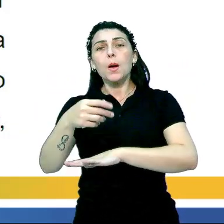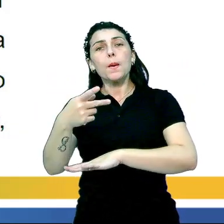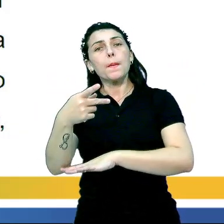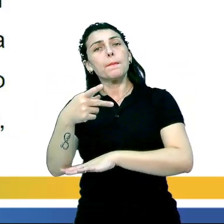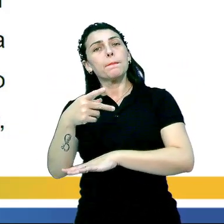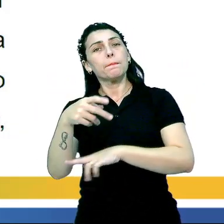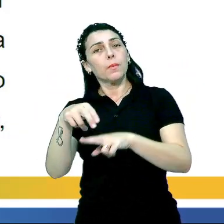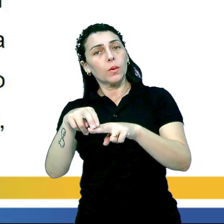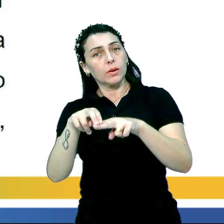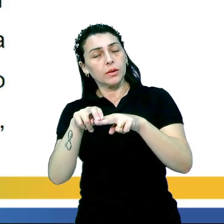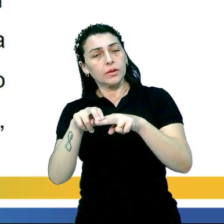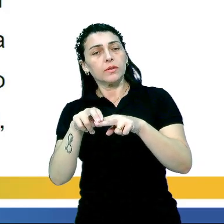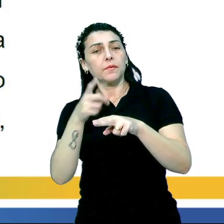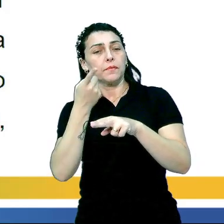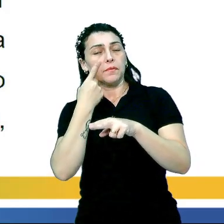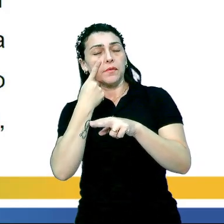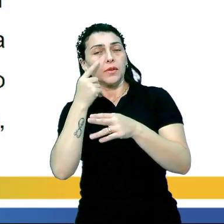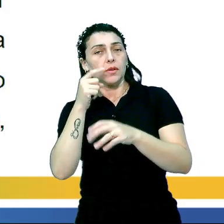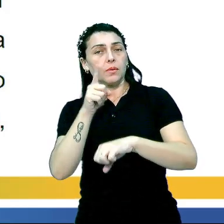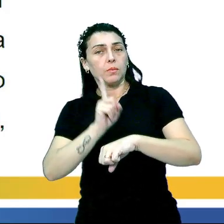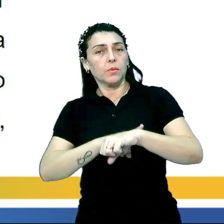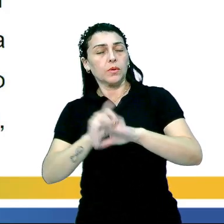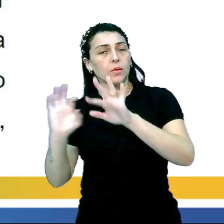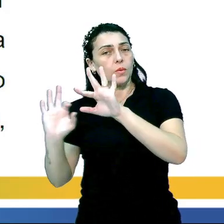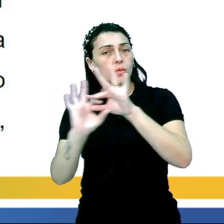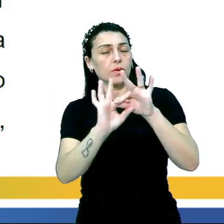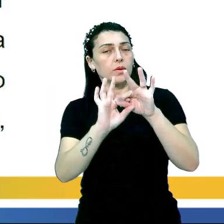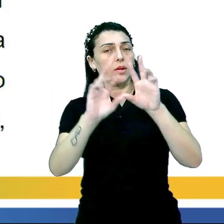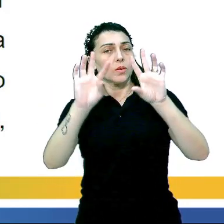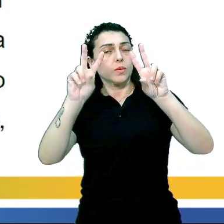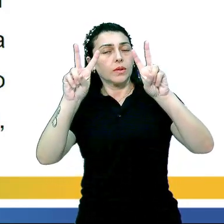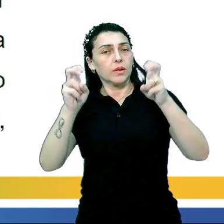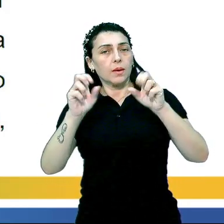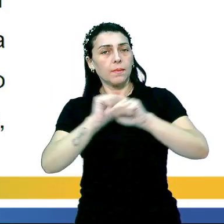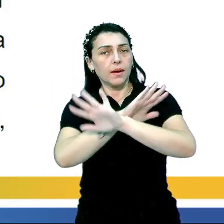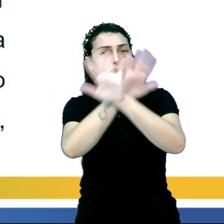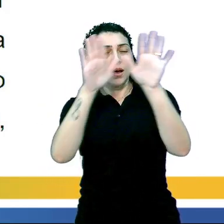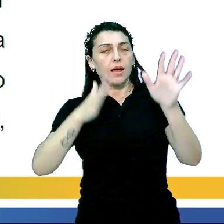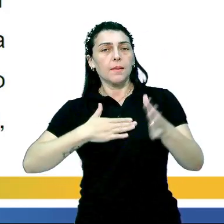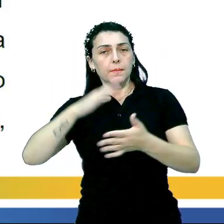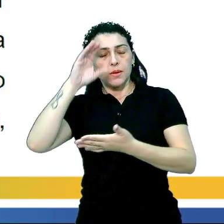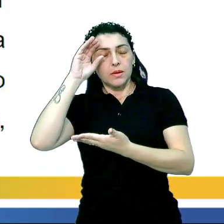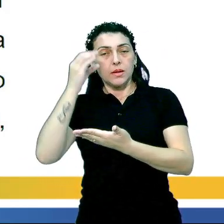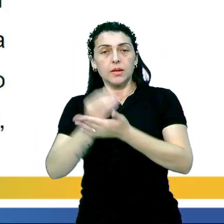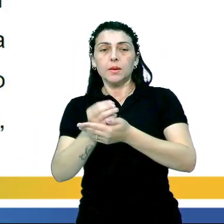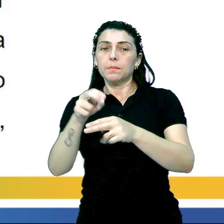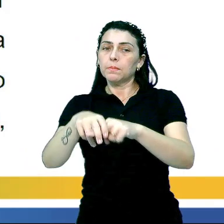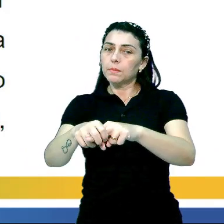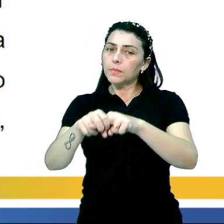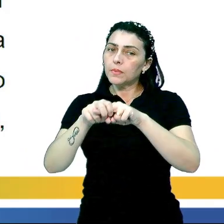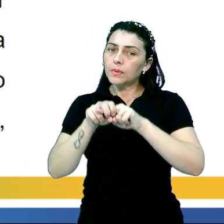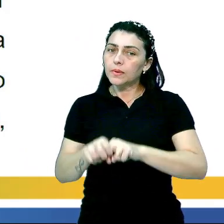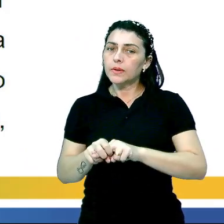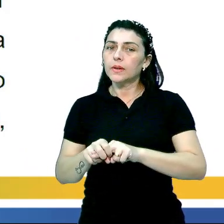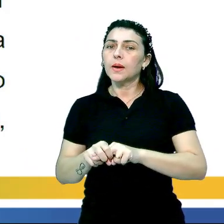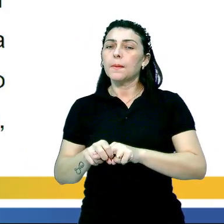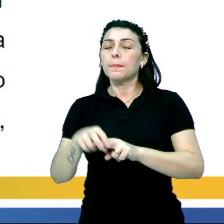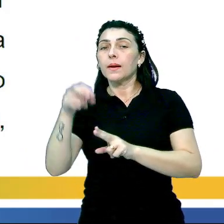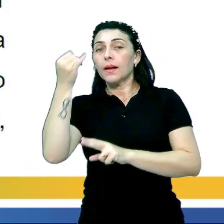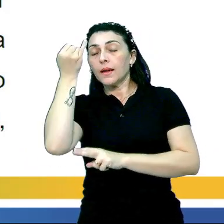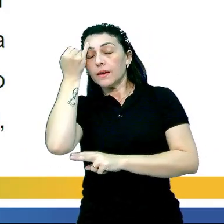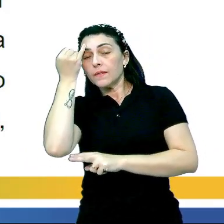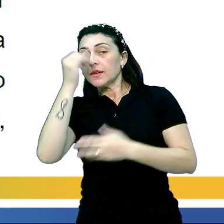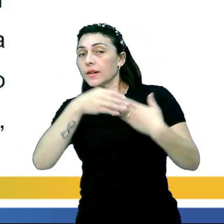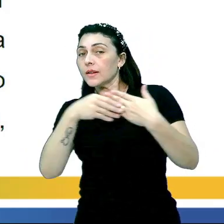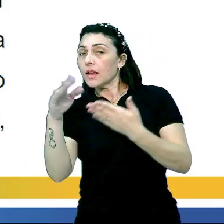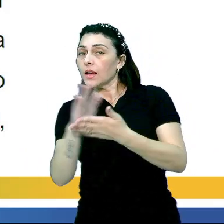news. Observe que aqui nesse momento eu contextualizei o tema e deixei clara a minha tese. Por isso, e aí eu já